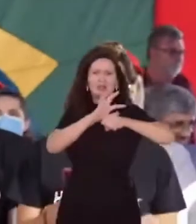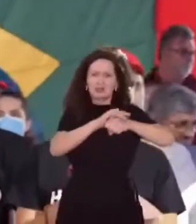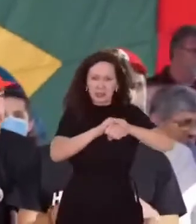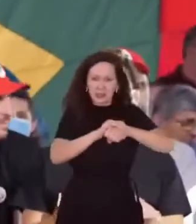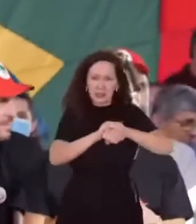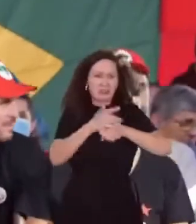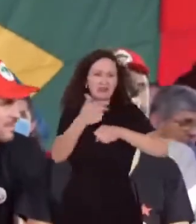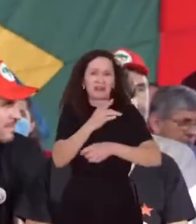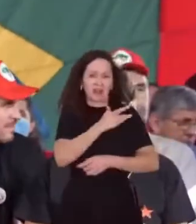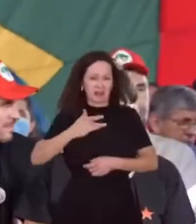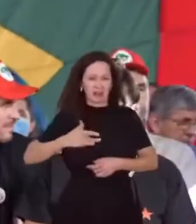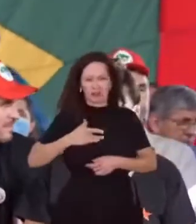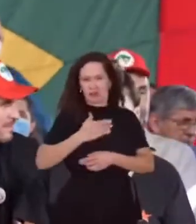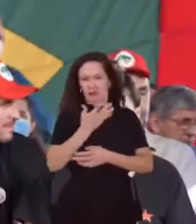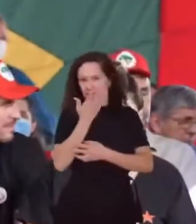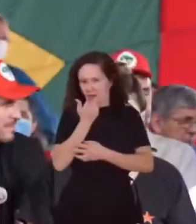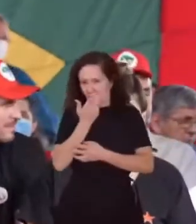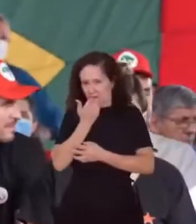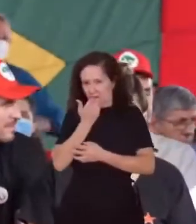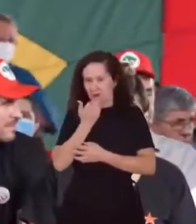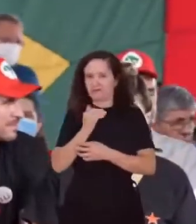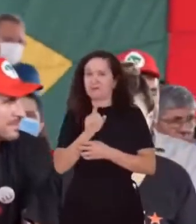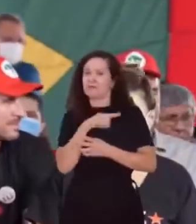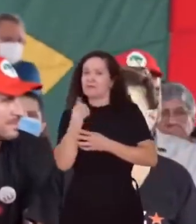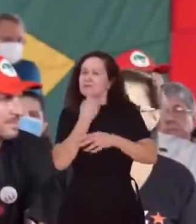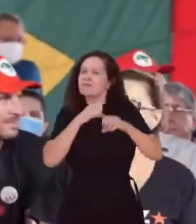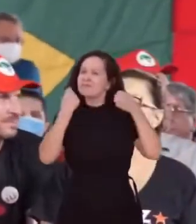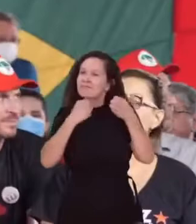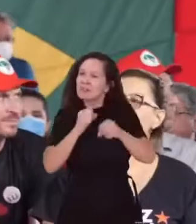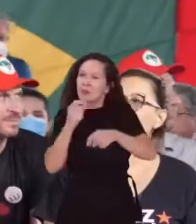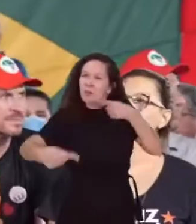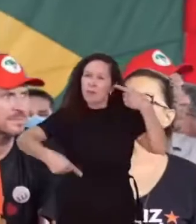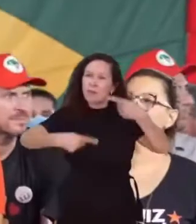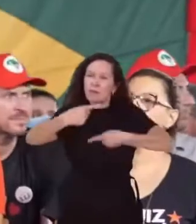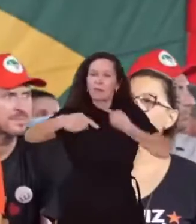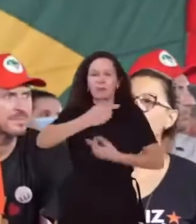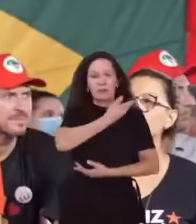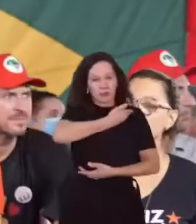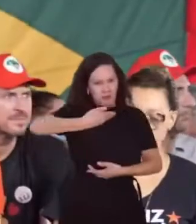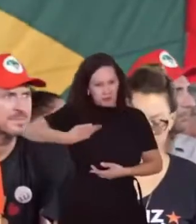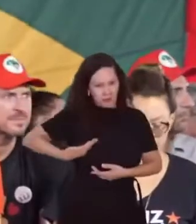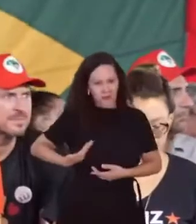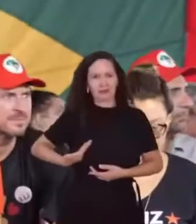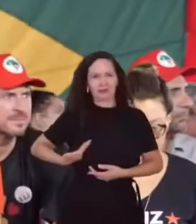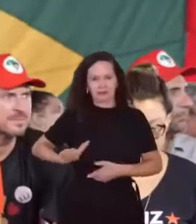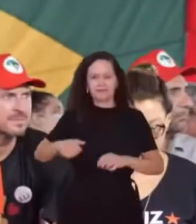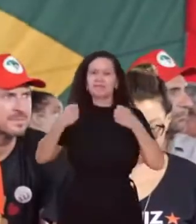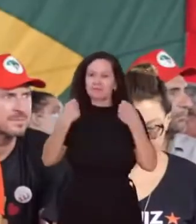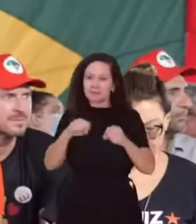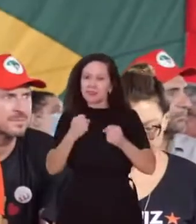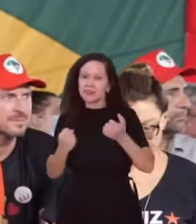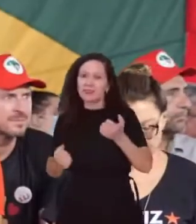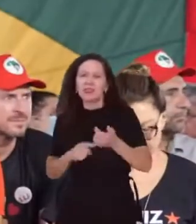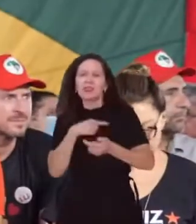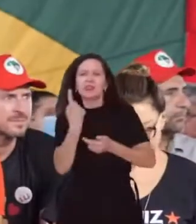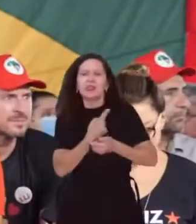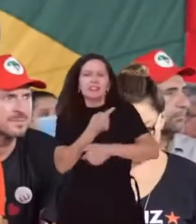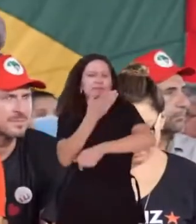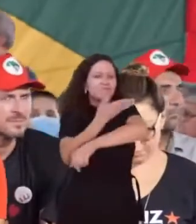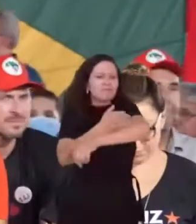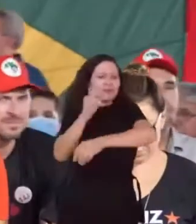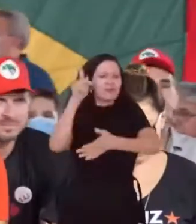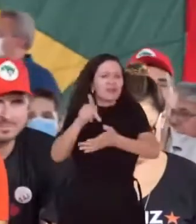gente precisa de políticas públicas, né, que coloquem em prática a reforma agrária